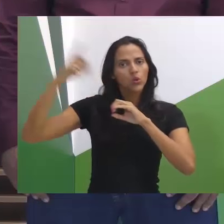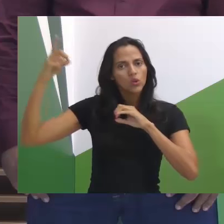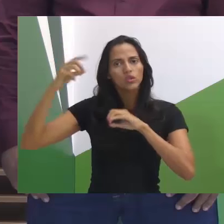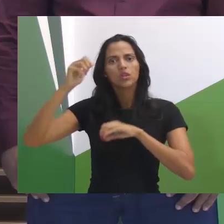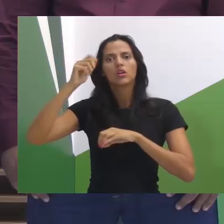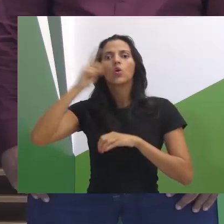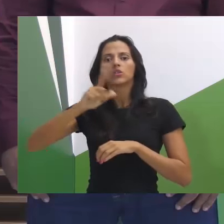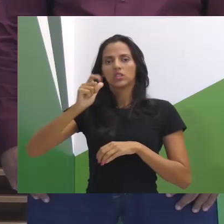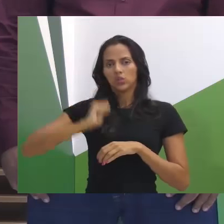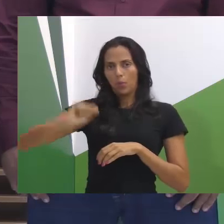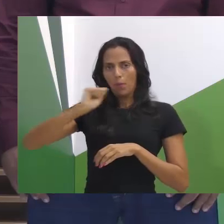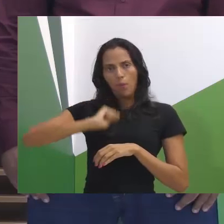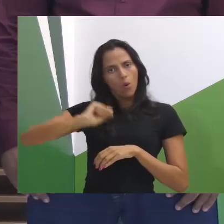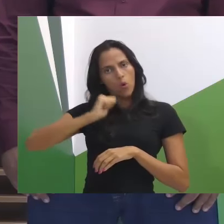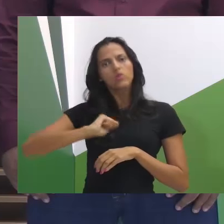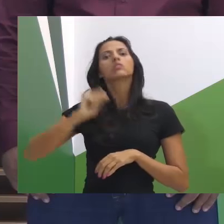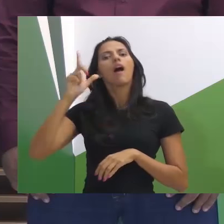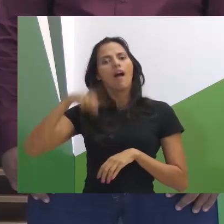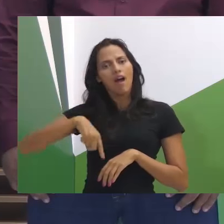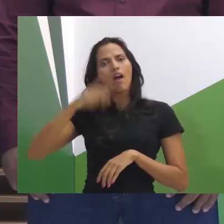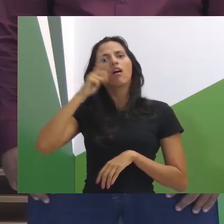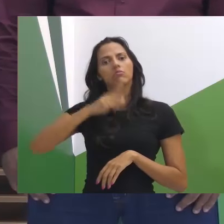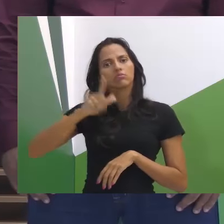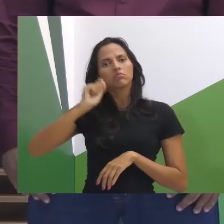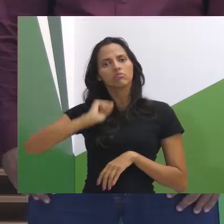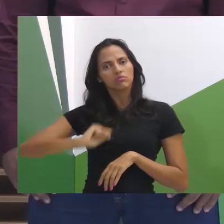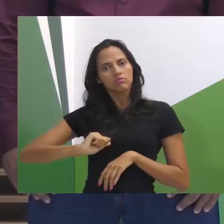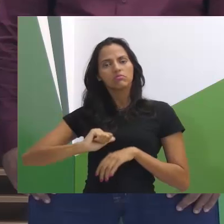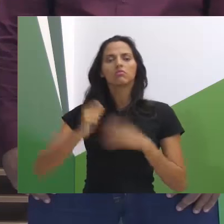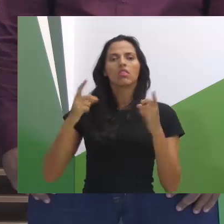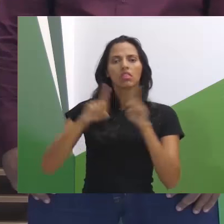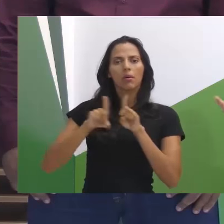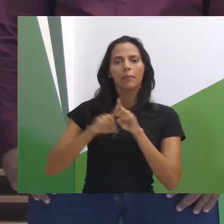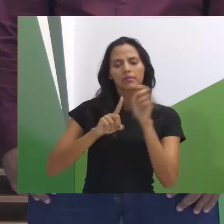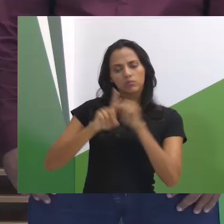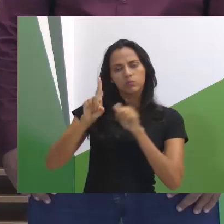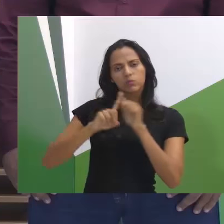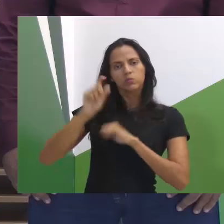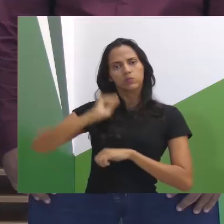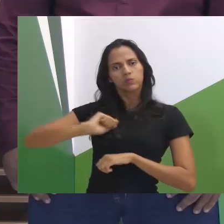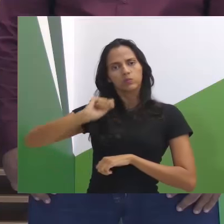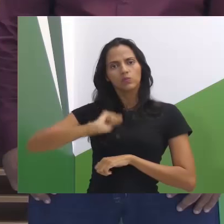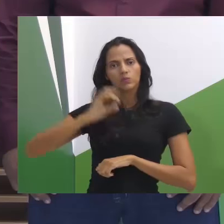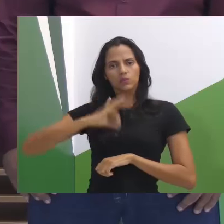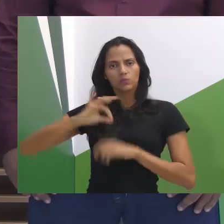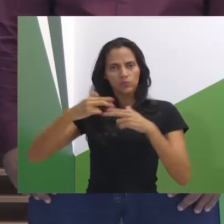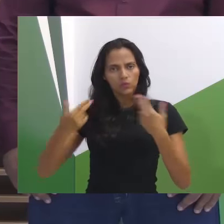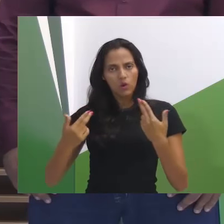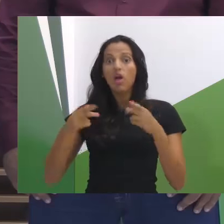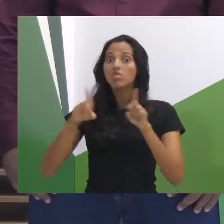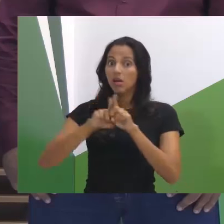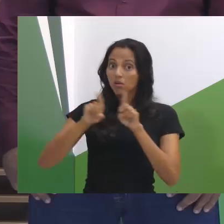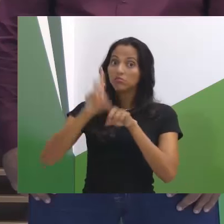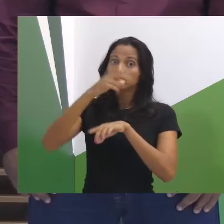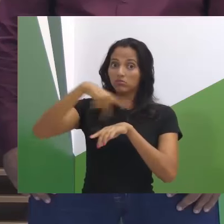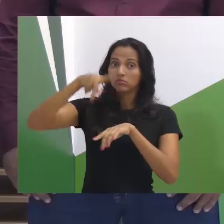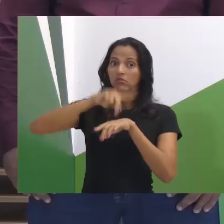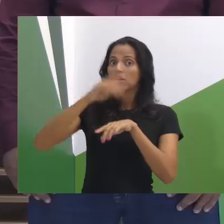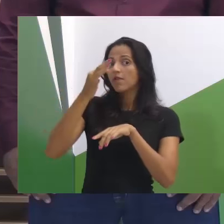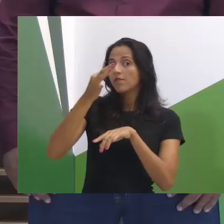trabalhar no exterior também Eu recebo e-mails de todo lugar do mundo Recentemente recebi um e-mail da França E as